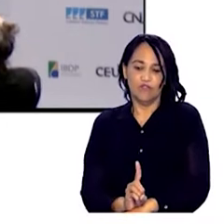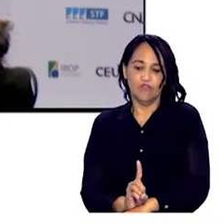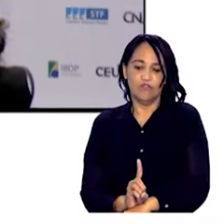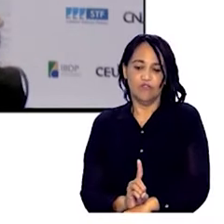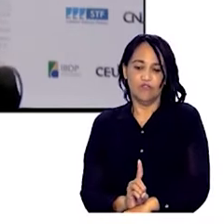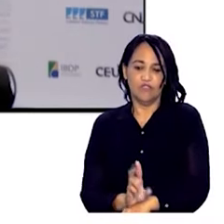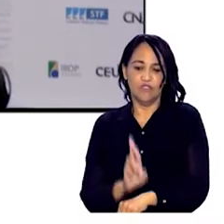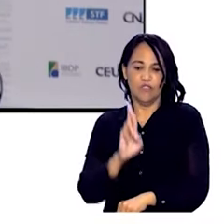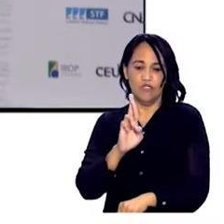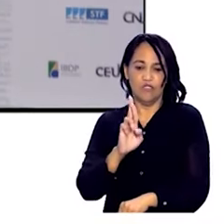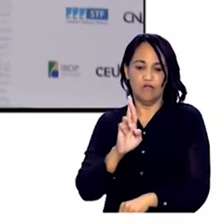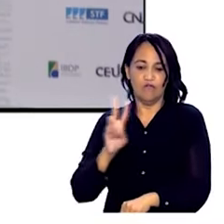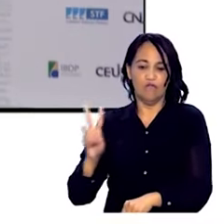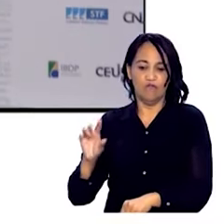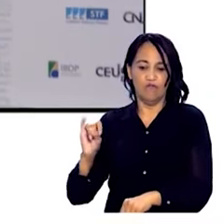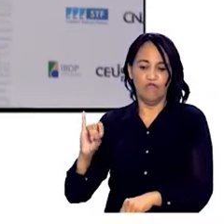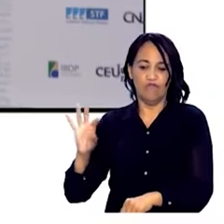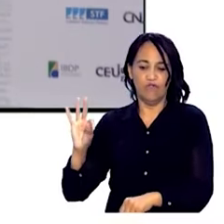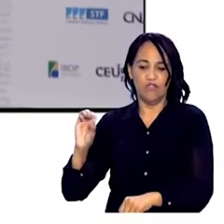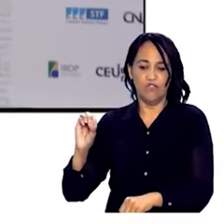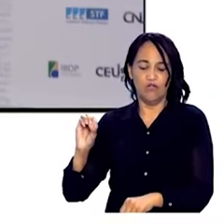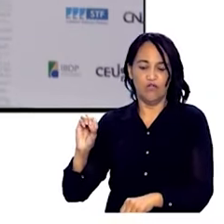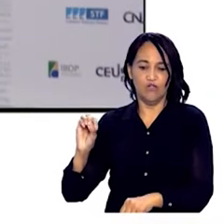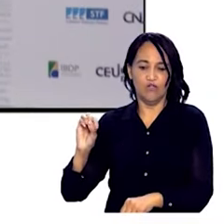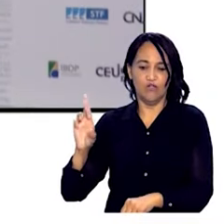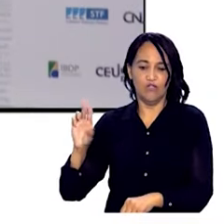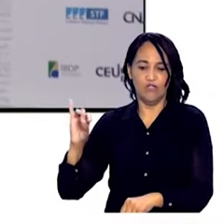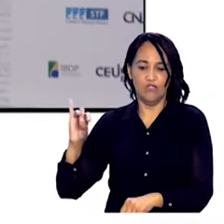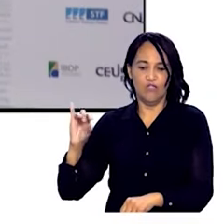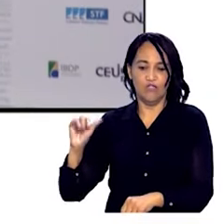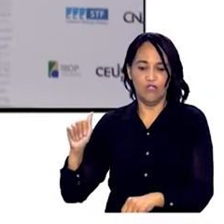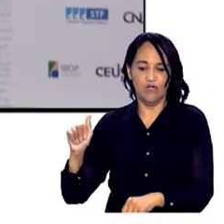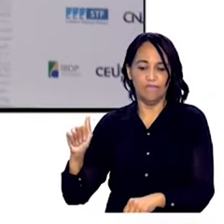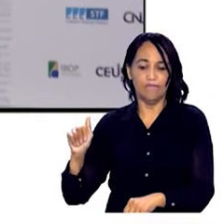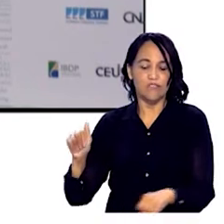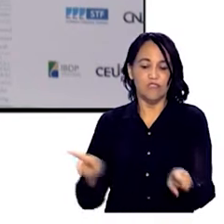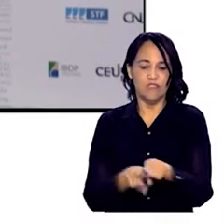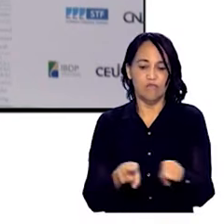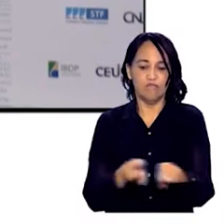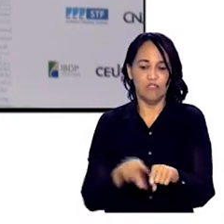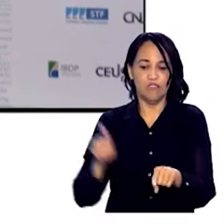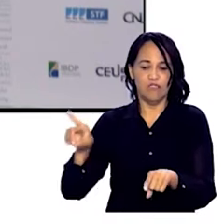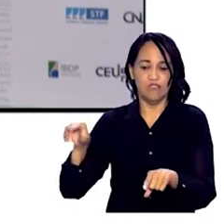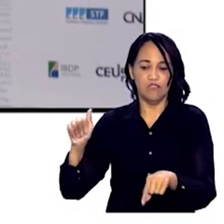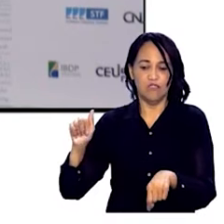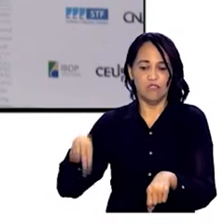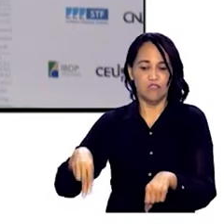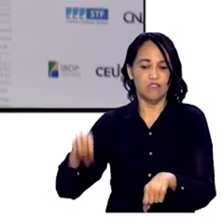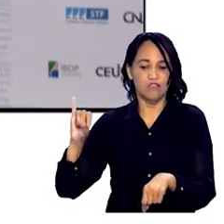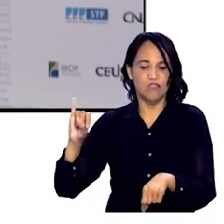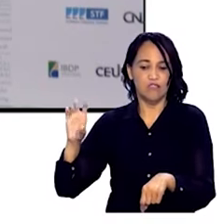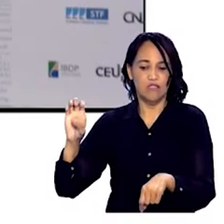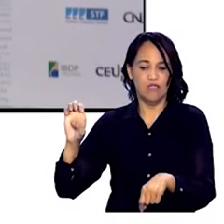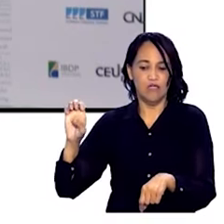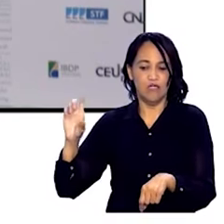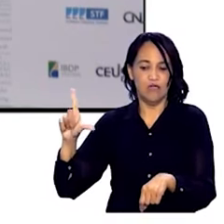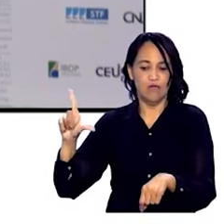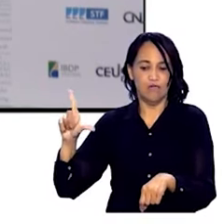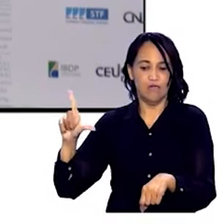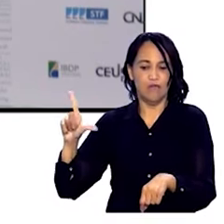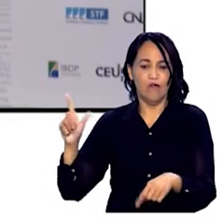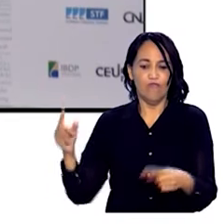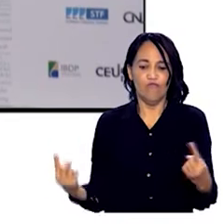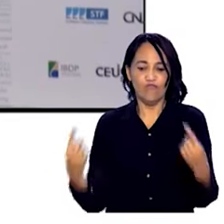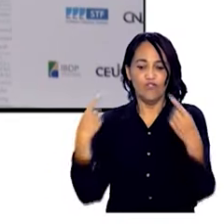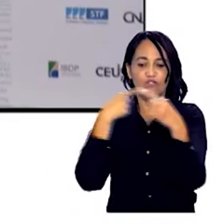e Daniel metido e uma satisfação ter a todos aqui conosco eu vou inverter um pouco a ordem aqui